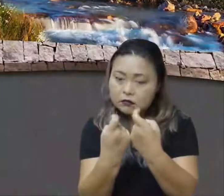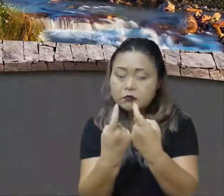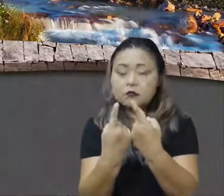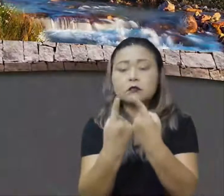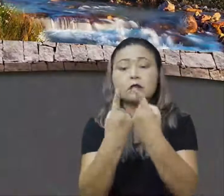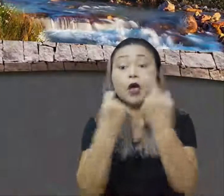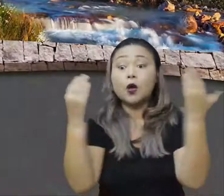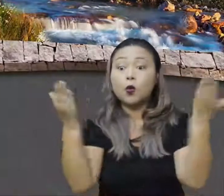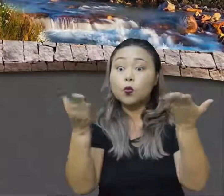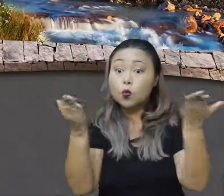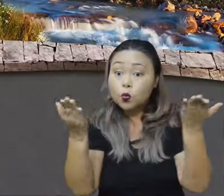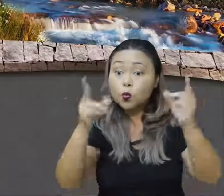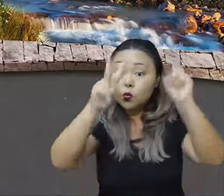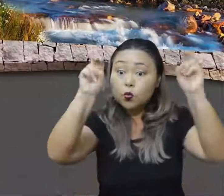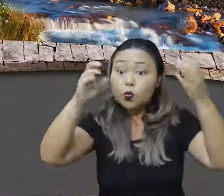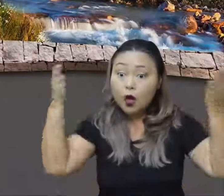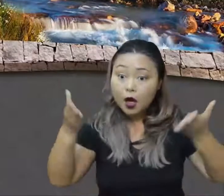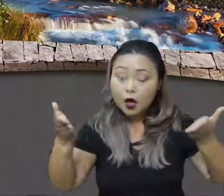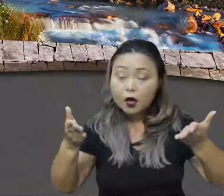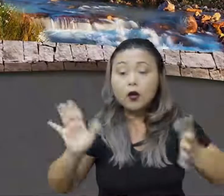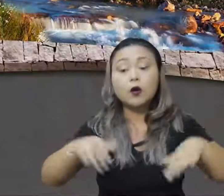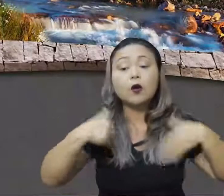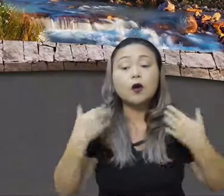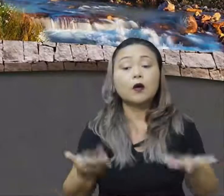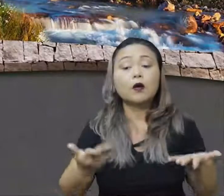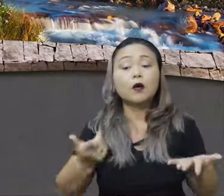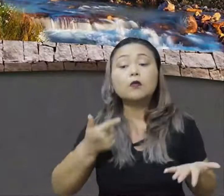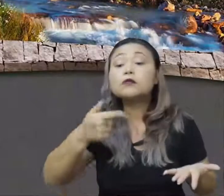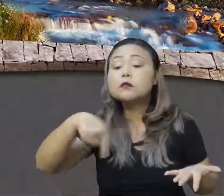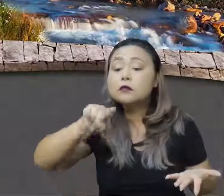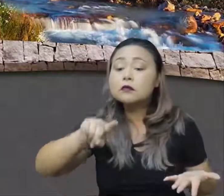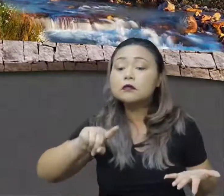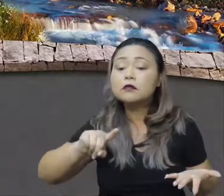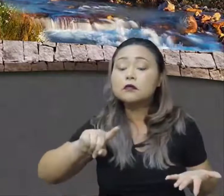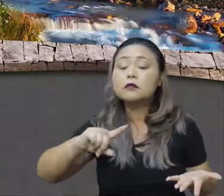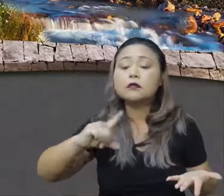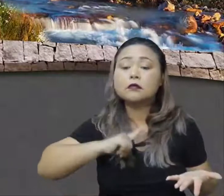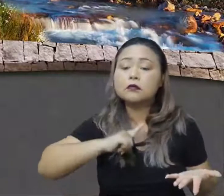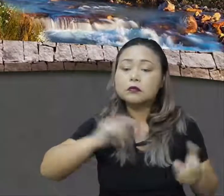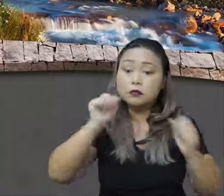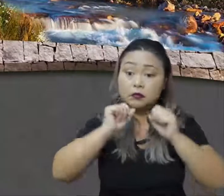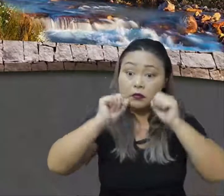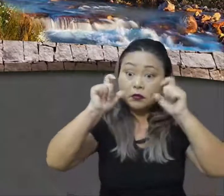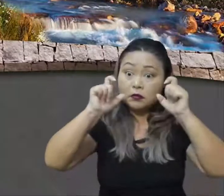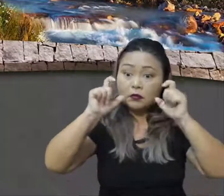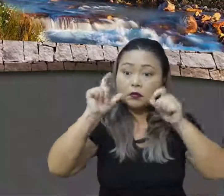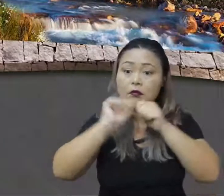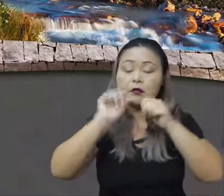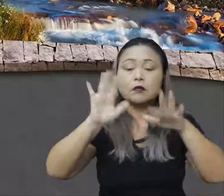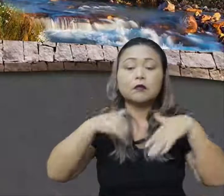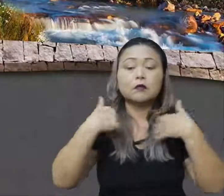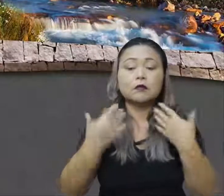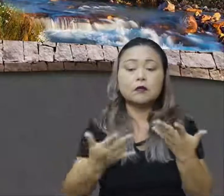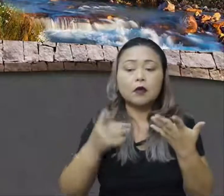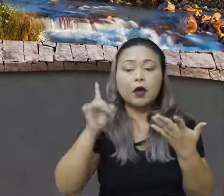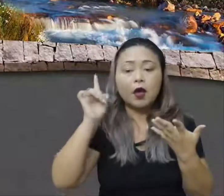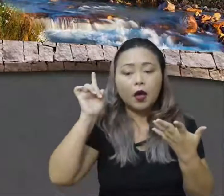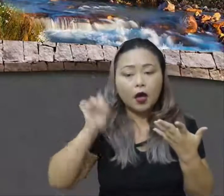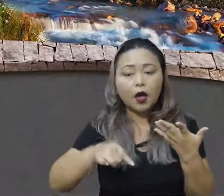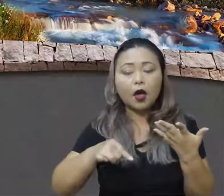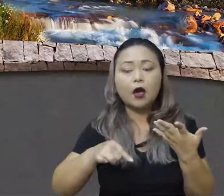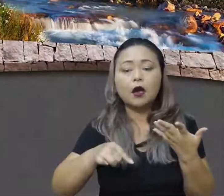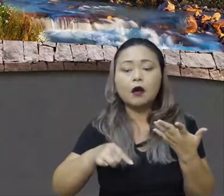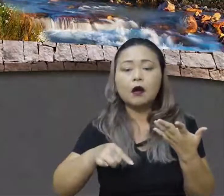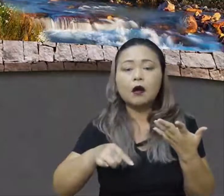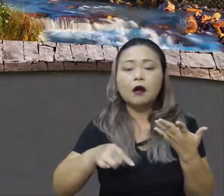tão atual. Inclusive, meu querido aluno, fique atento porque são assuntos altamente